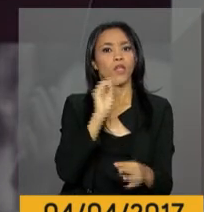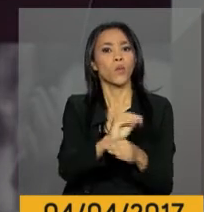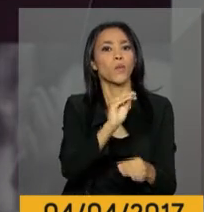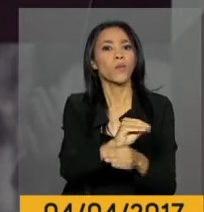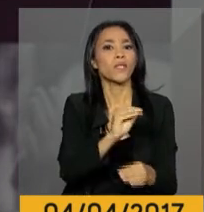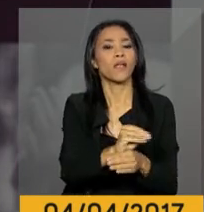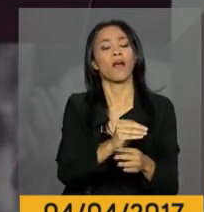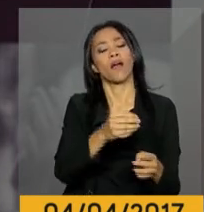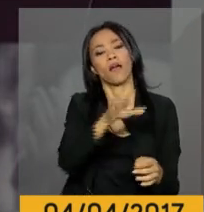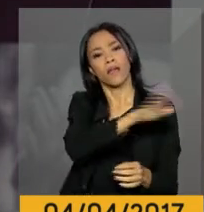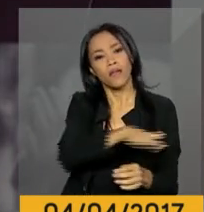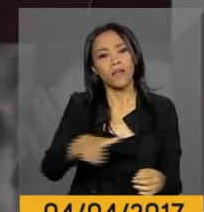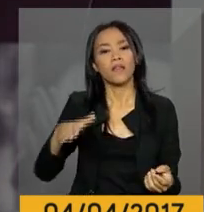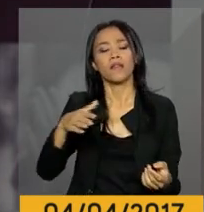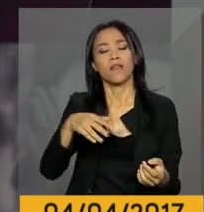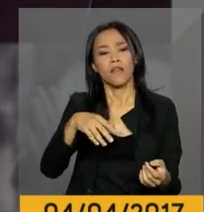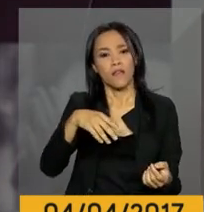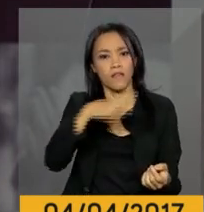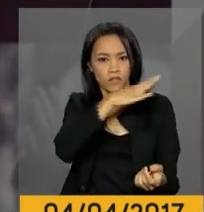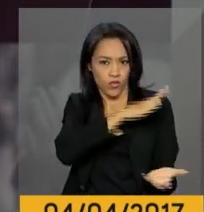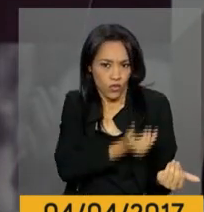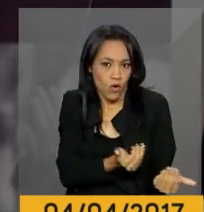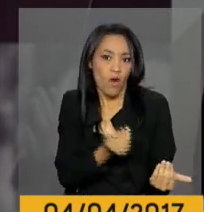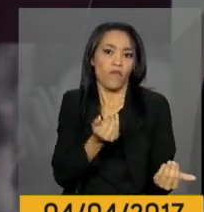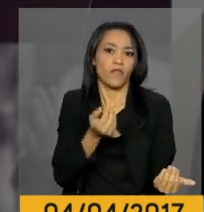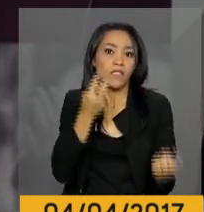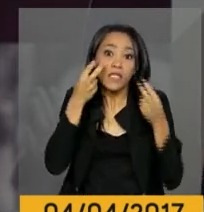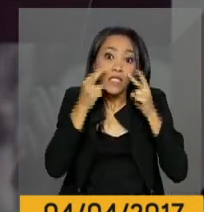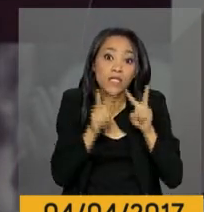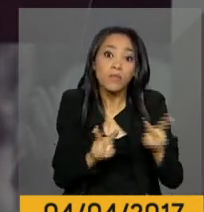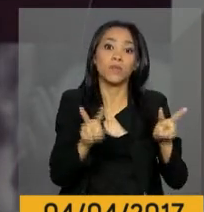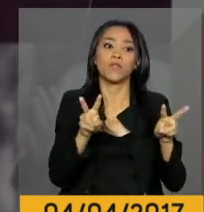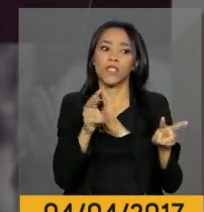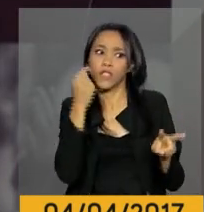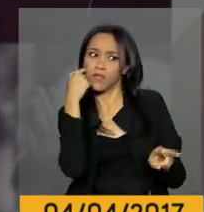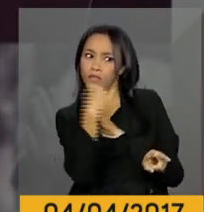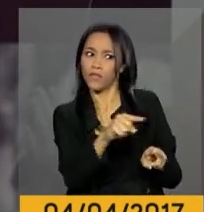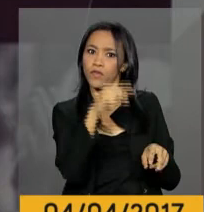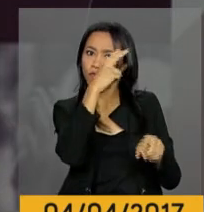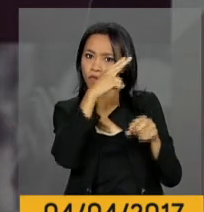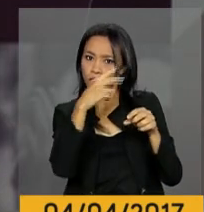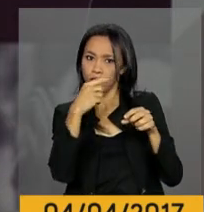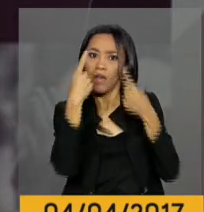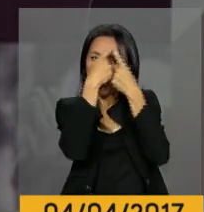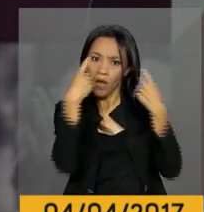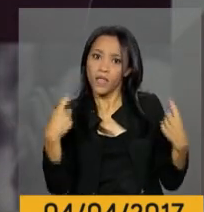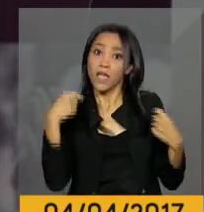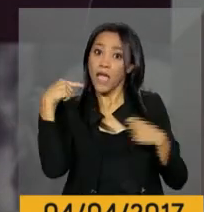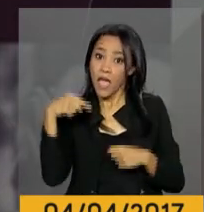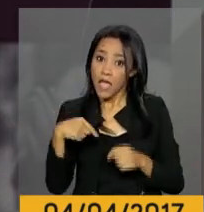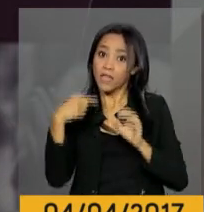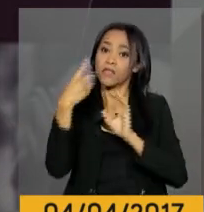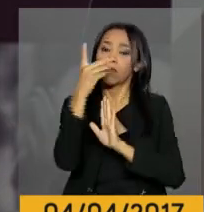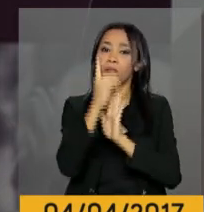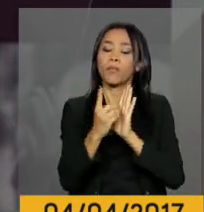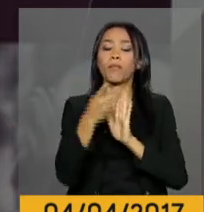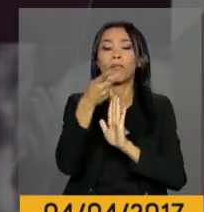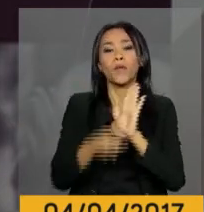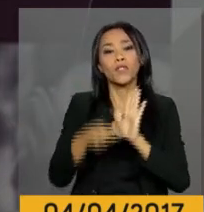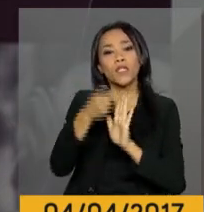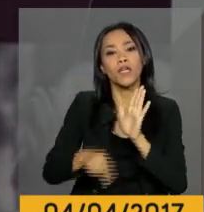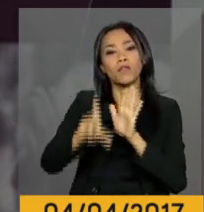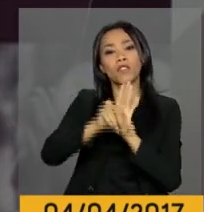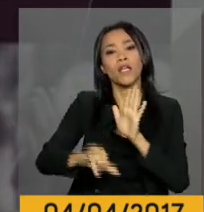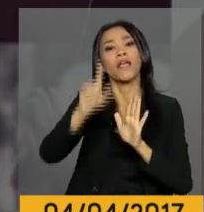e testemunhas de violência. Aliás, devo registrar que esse projeto de lei é de autoria da deputada